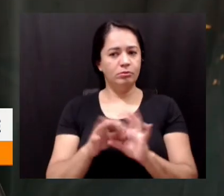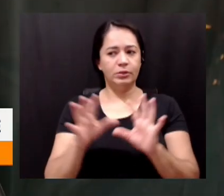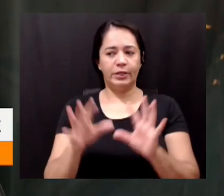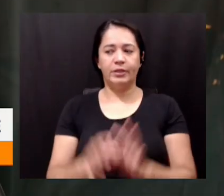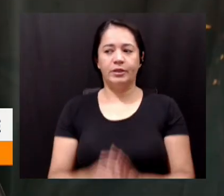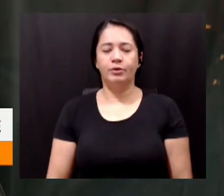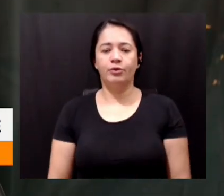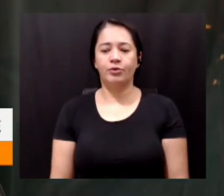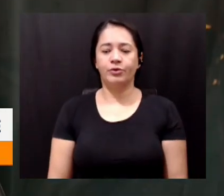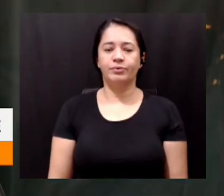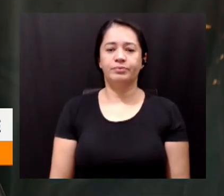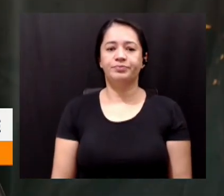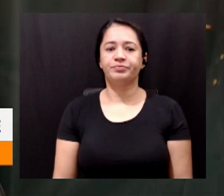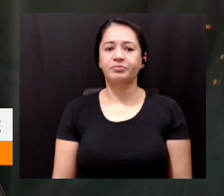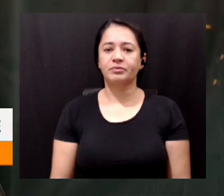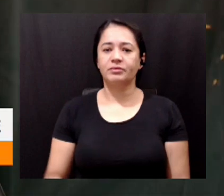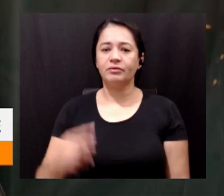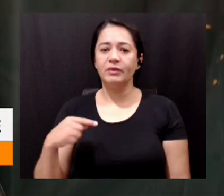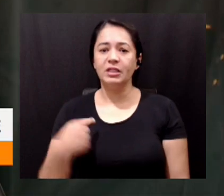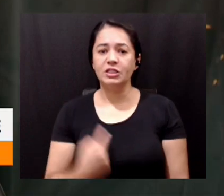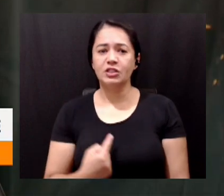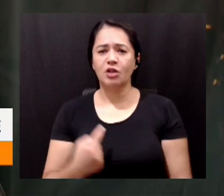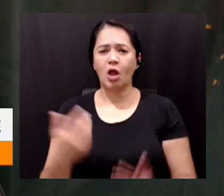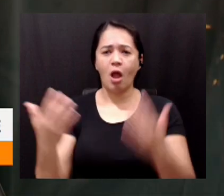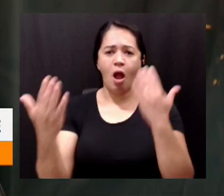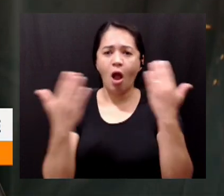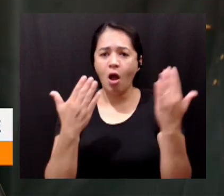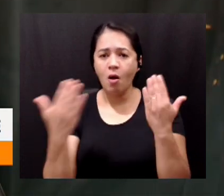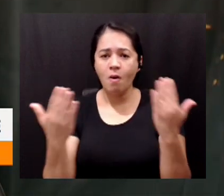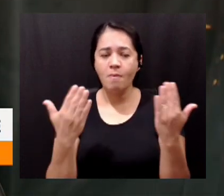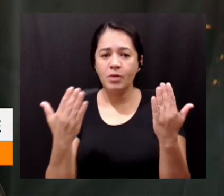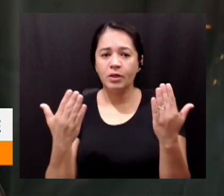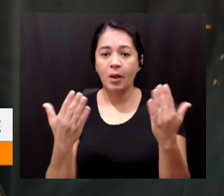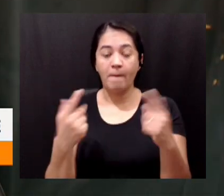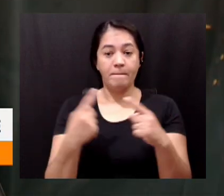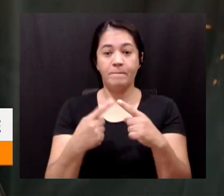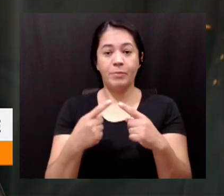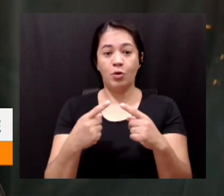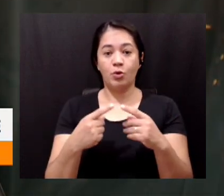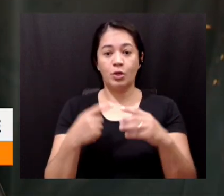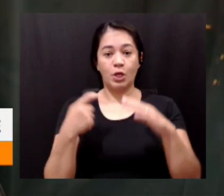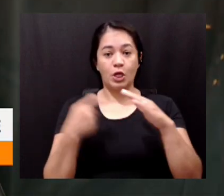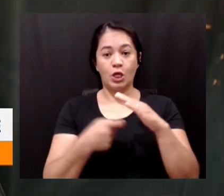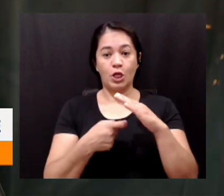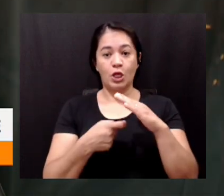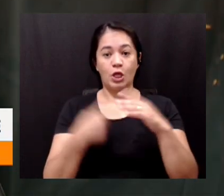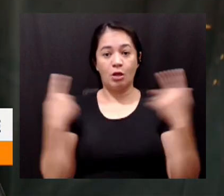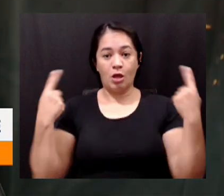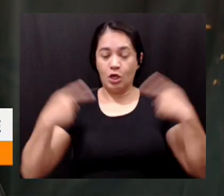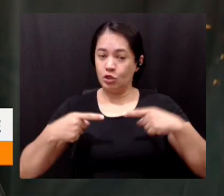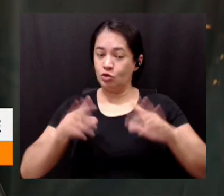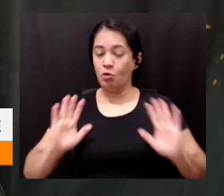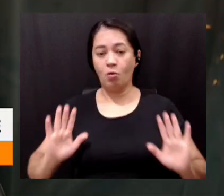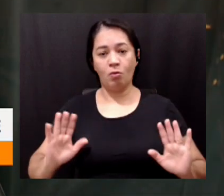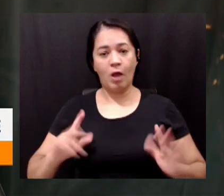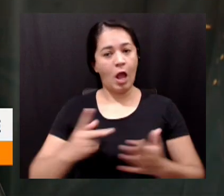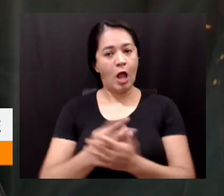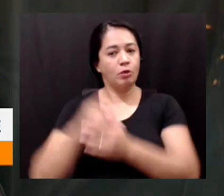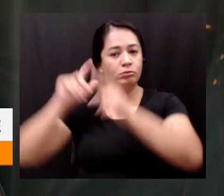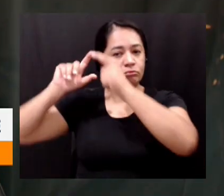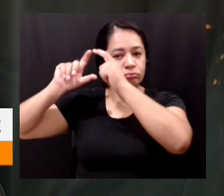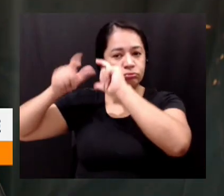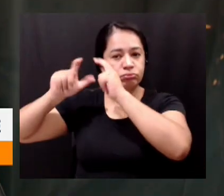um parâmetro, e é jogo, né? Então causa algum transtorno, ok? Uhum. A publicidade